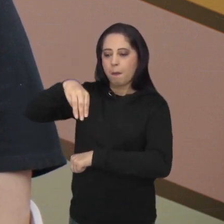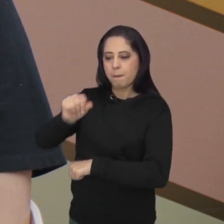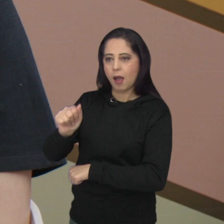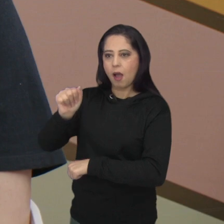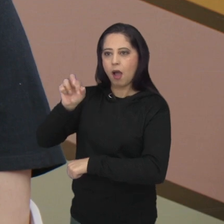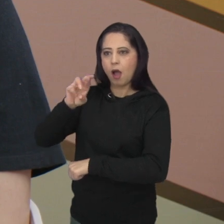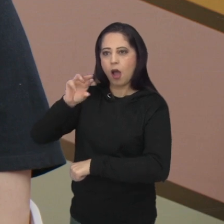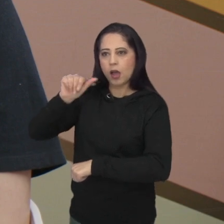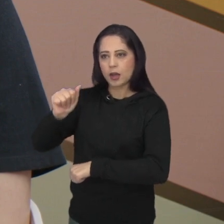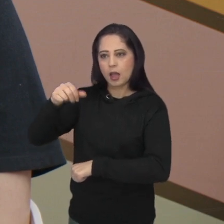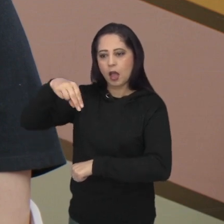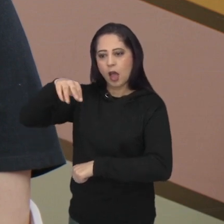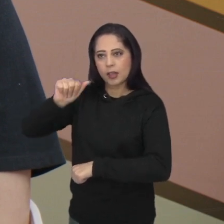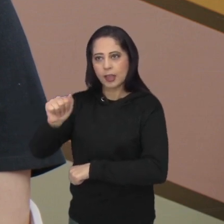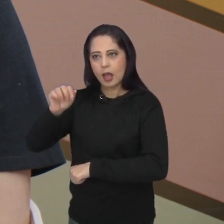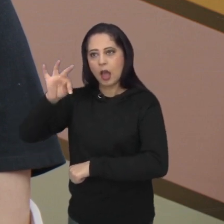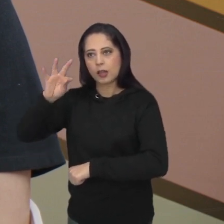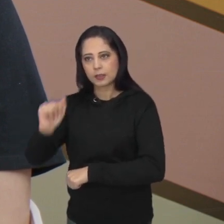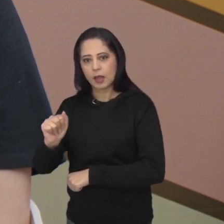Maranata,